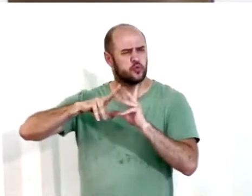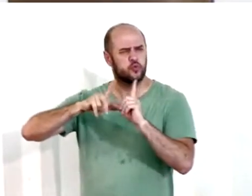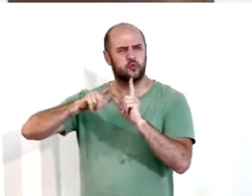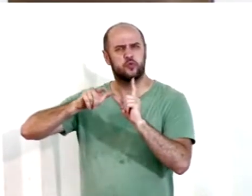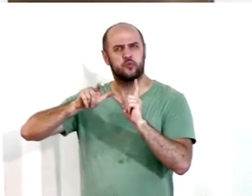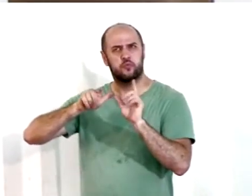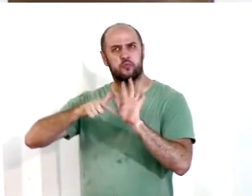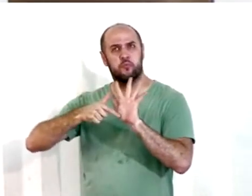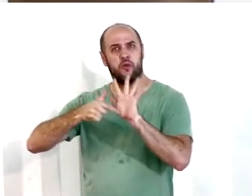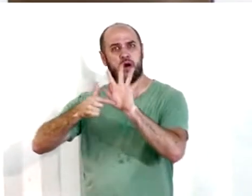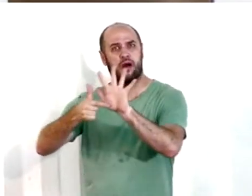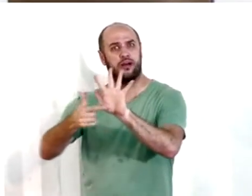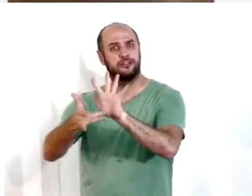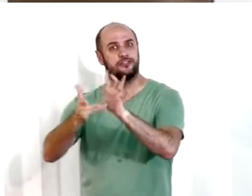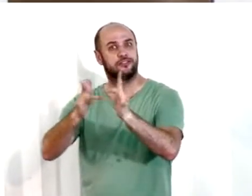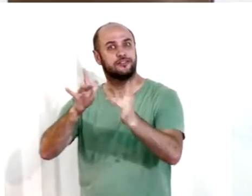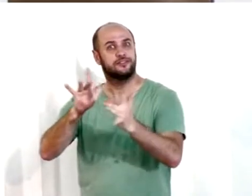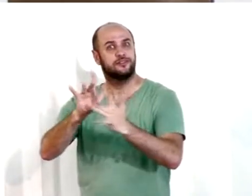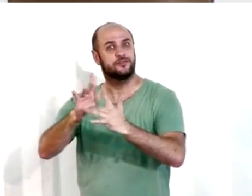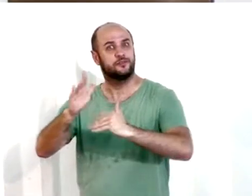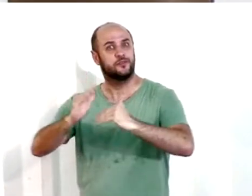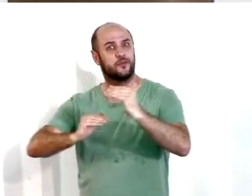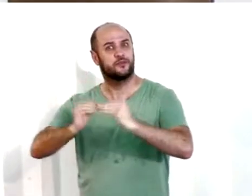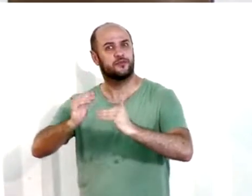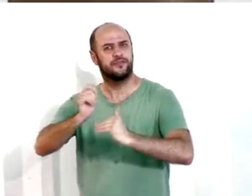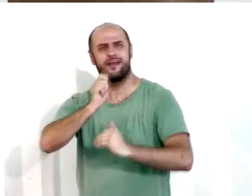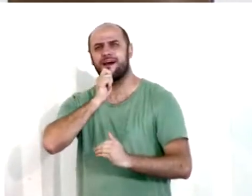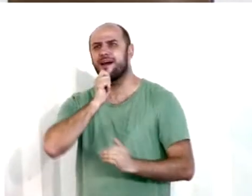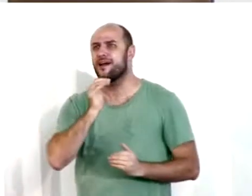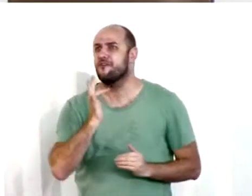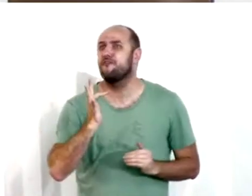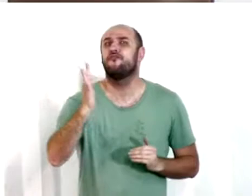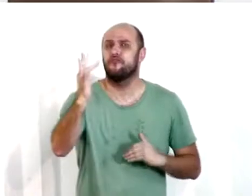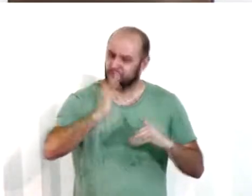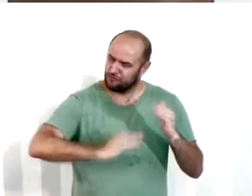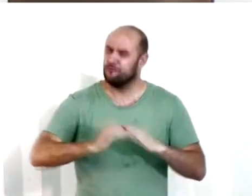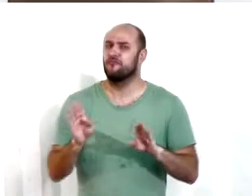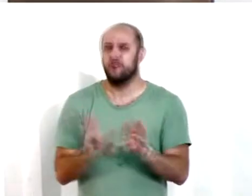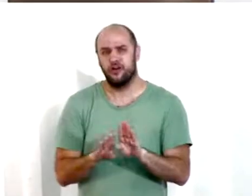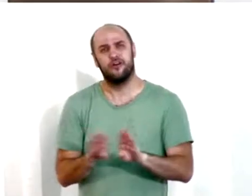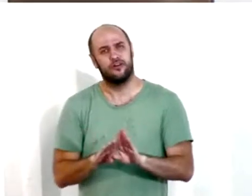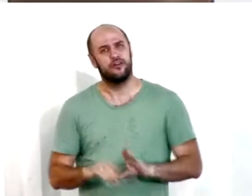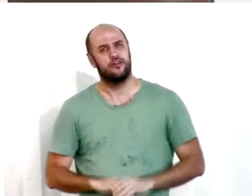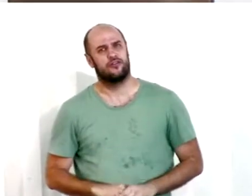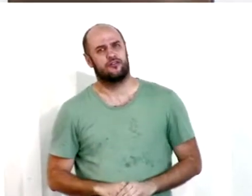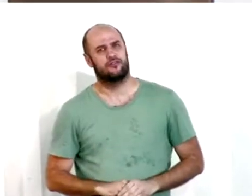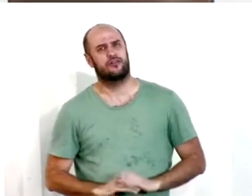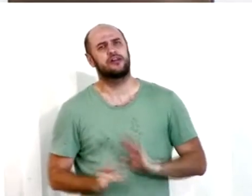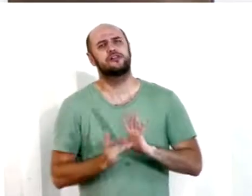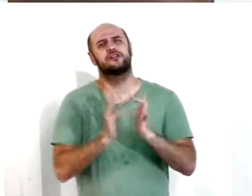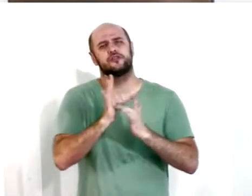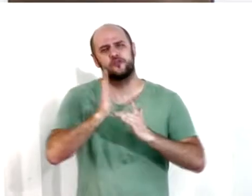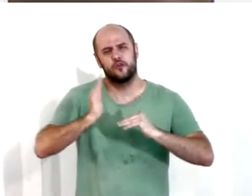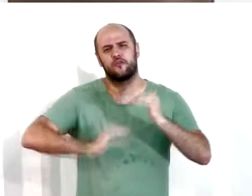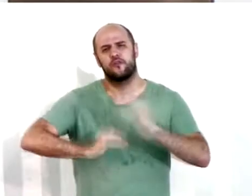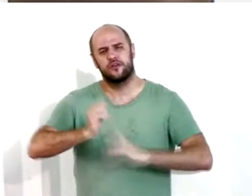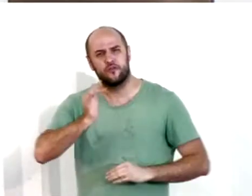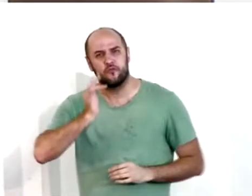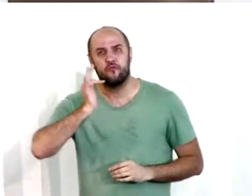Cristo fez e ainda há de fazer na plenitude dos tempos. E o que Cristo há de